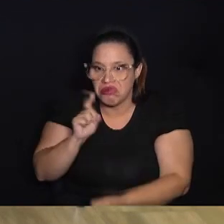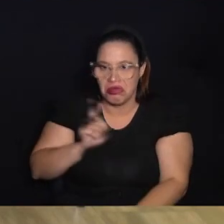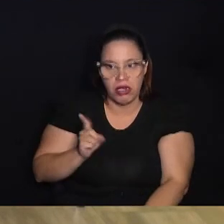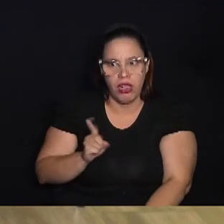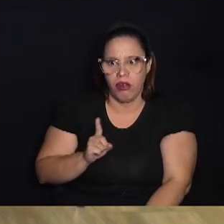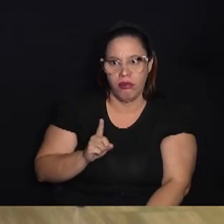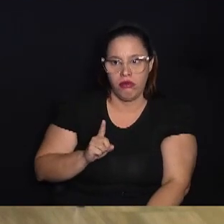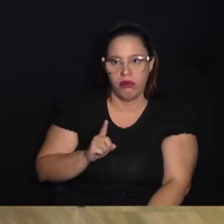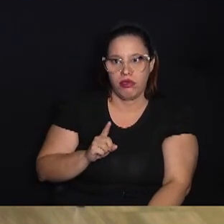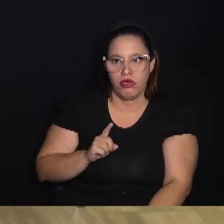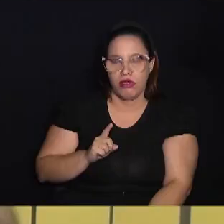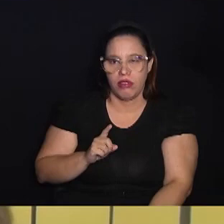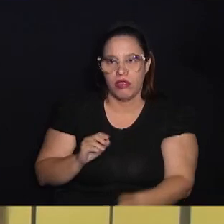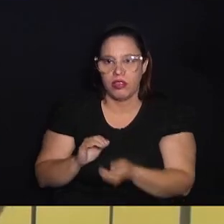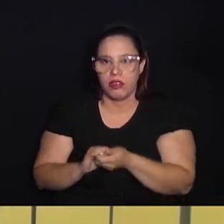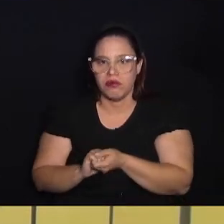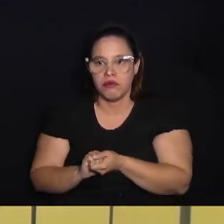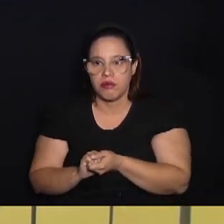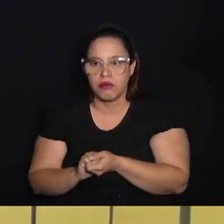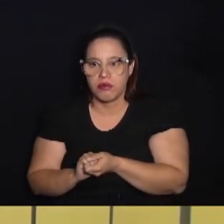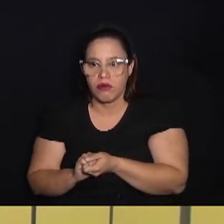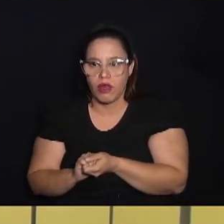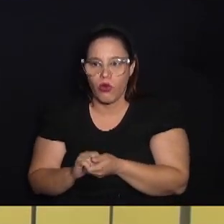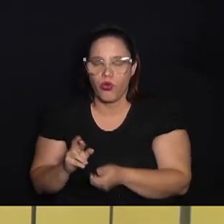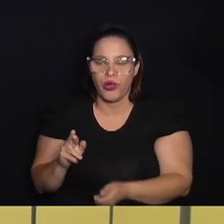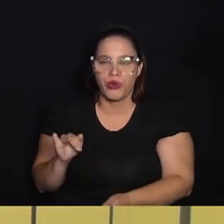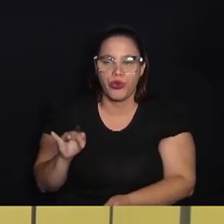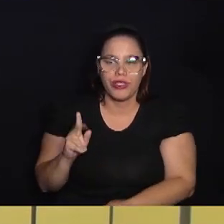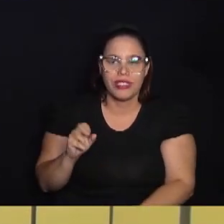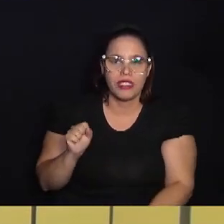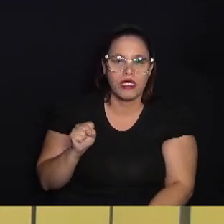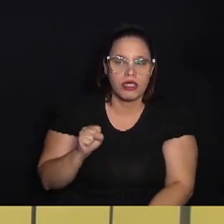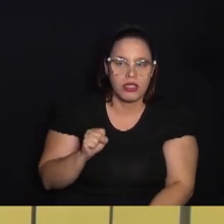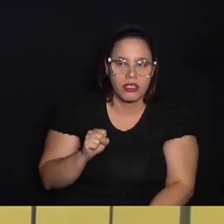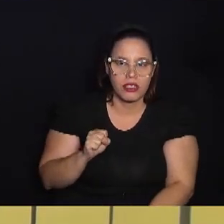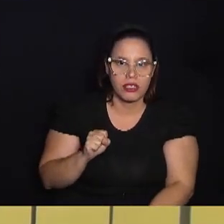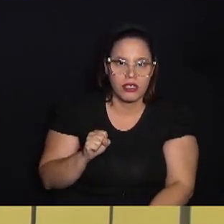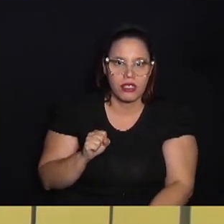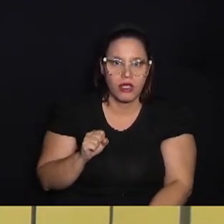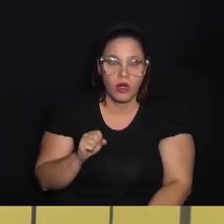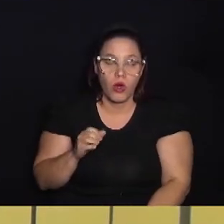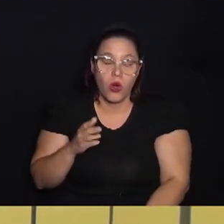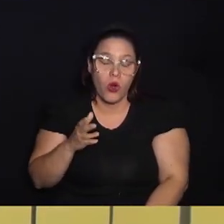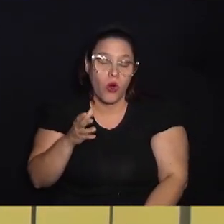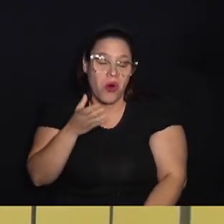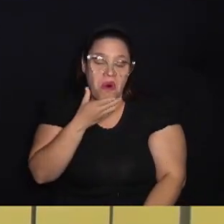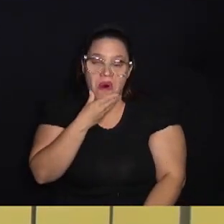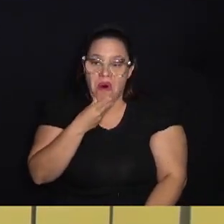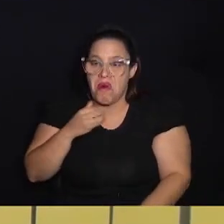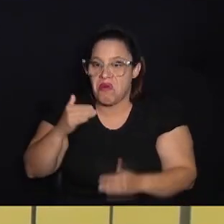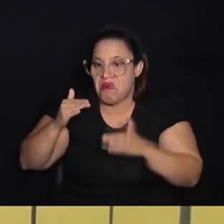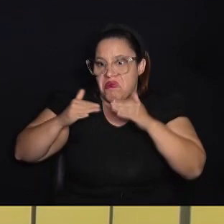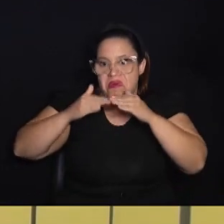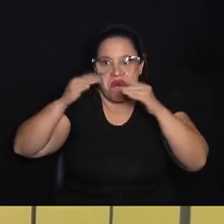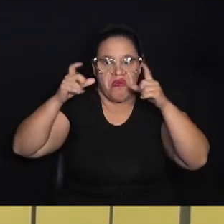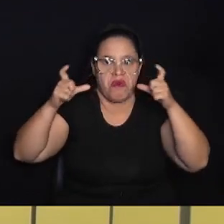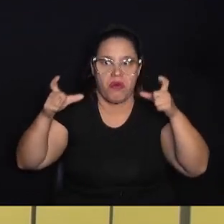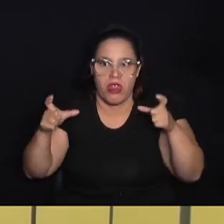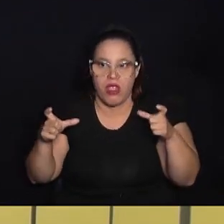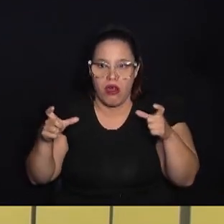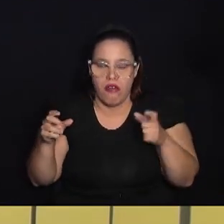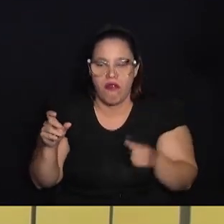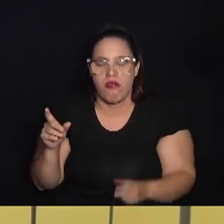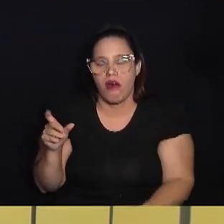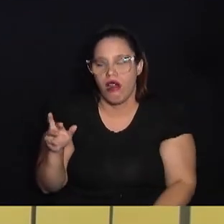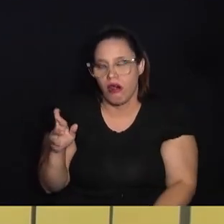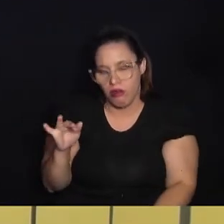tá falando de coisas trágicas a gente pode lembrar de virtuosidade de homens Magníficos dos maiores homens do Brasil campineiro Carlos Gomes Sem